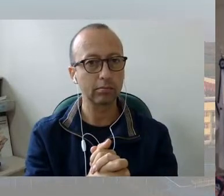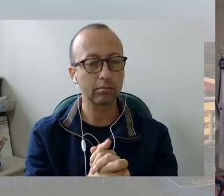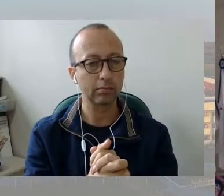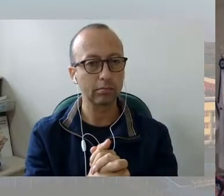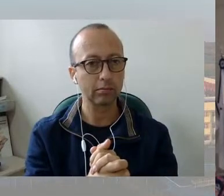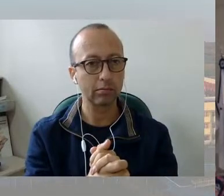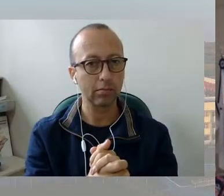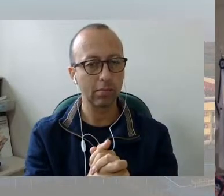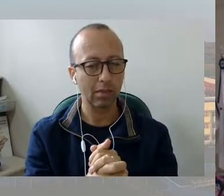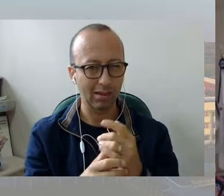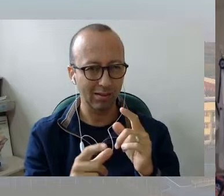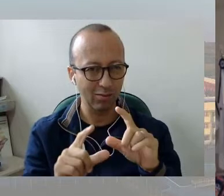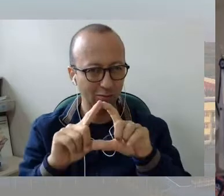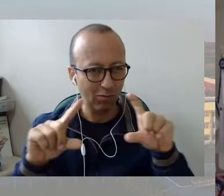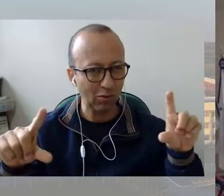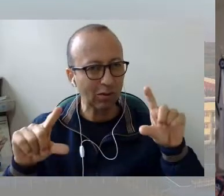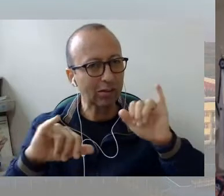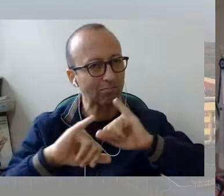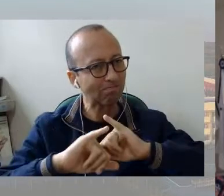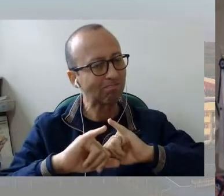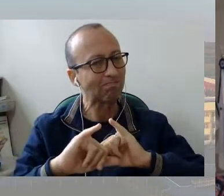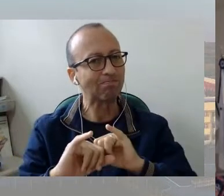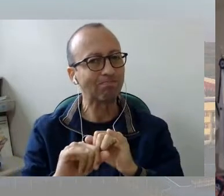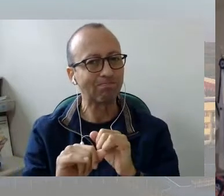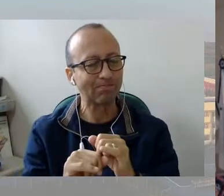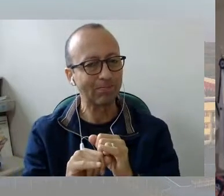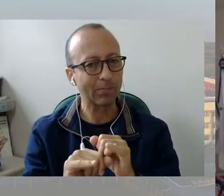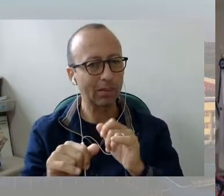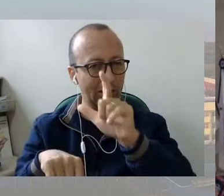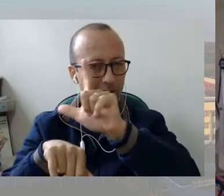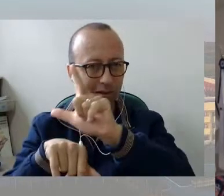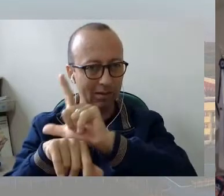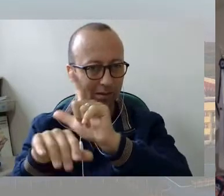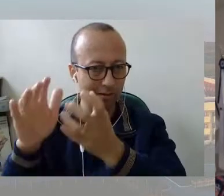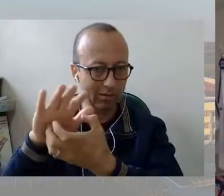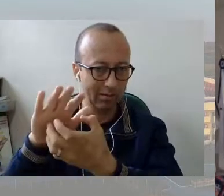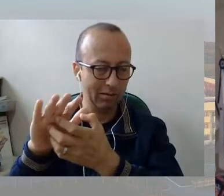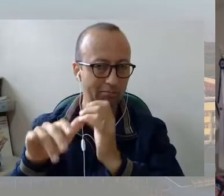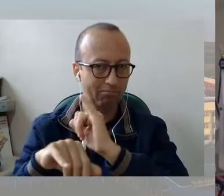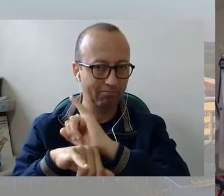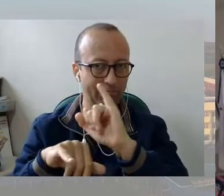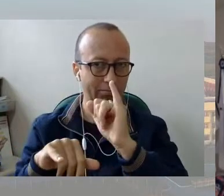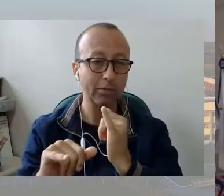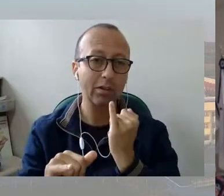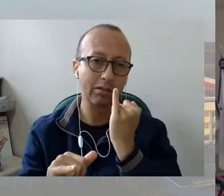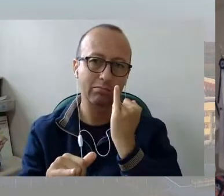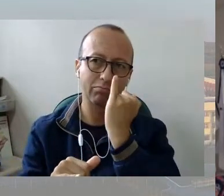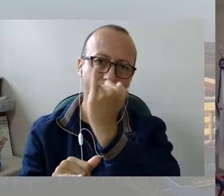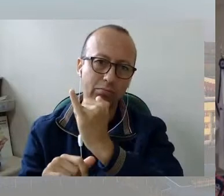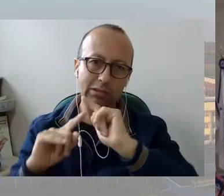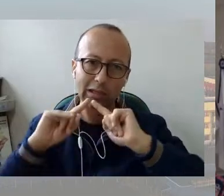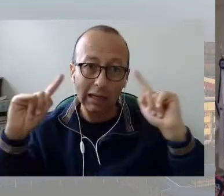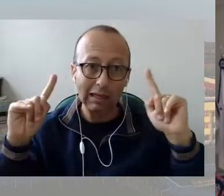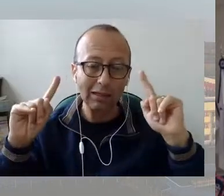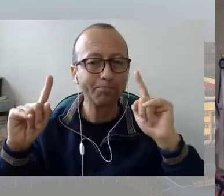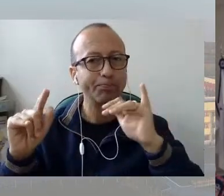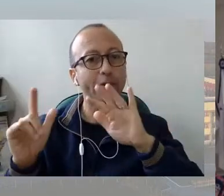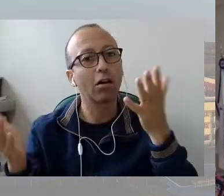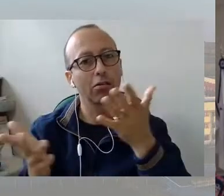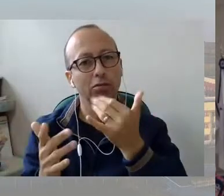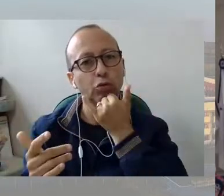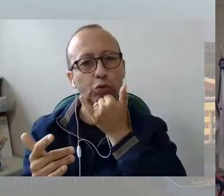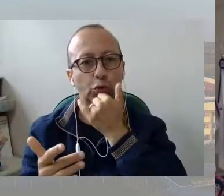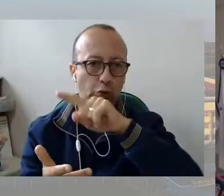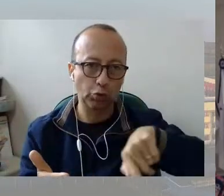Retiramos na nota de repúdio a menção feita à direção do Campo Santana do Livramento e nos desculpamos pela referida